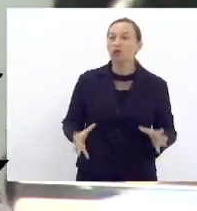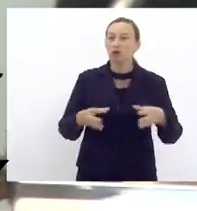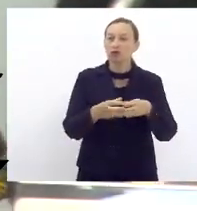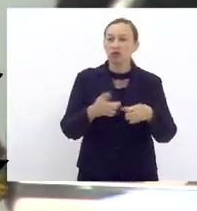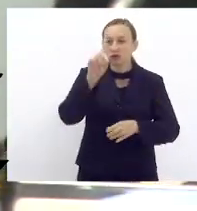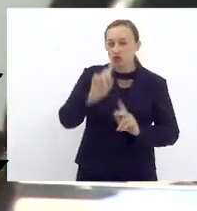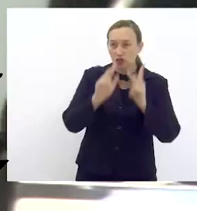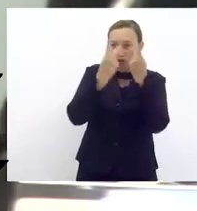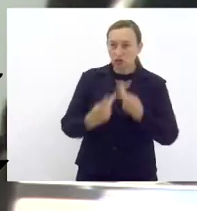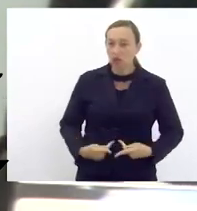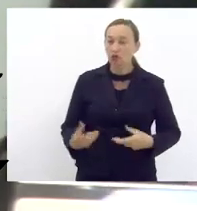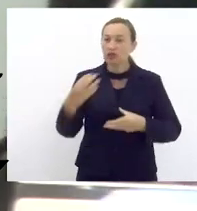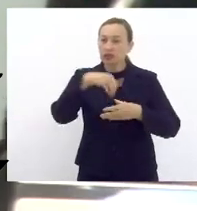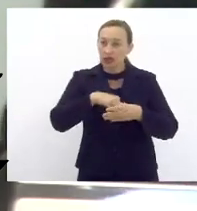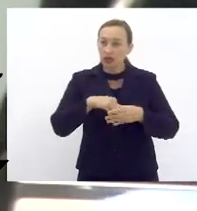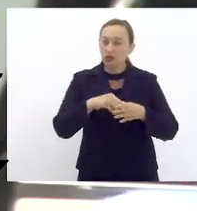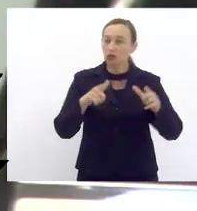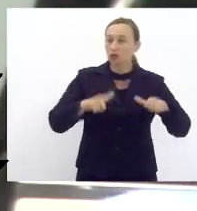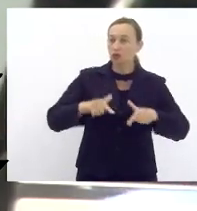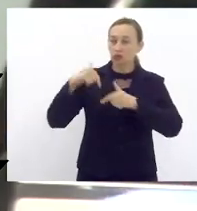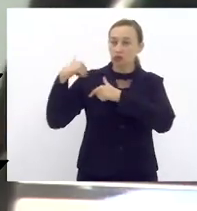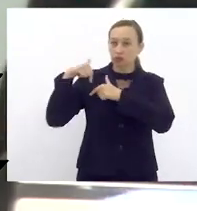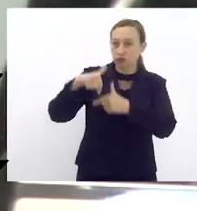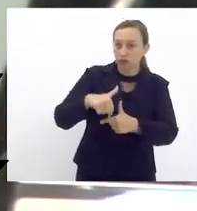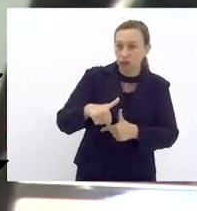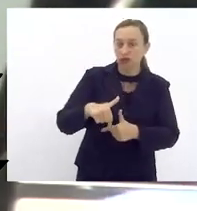Direitos Humanos dentro de um território tradicional